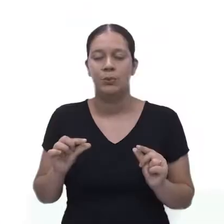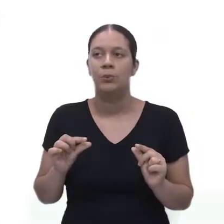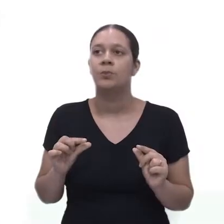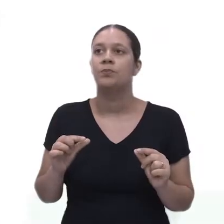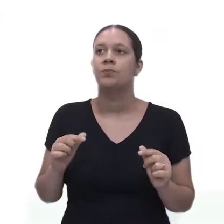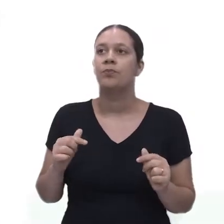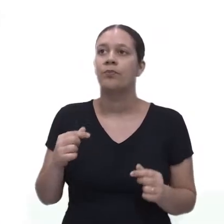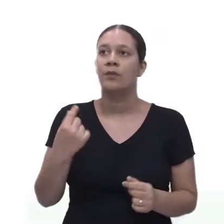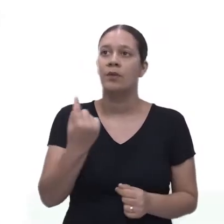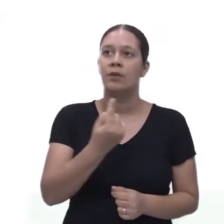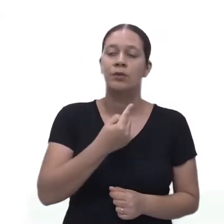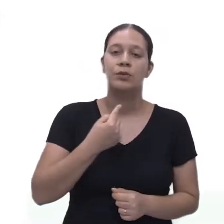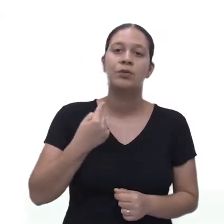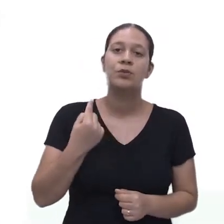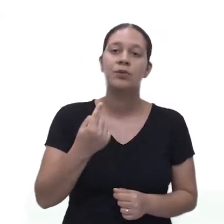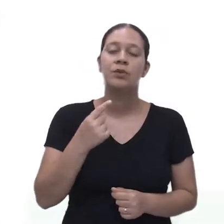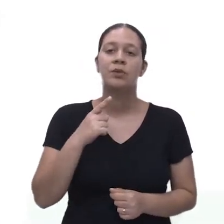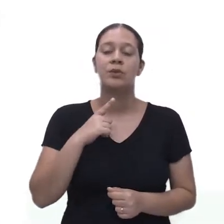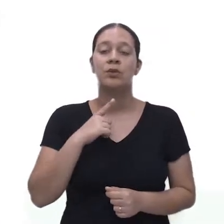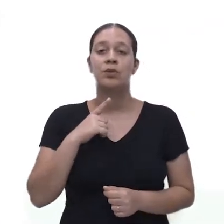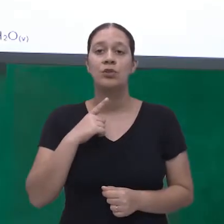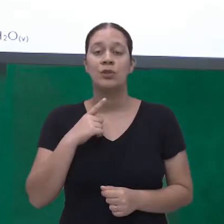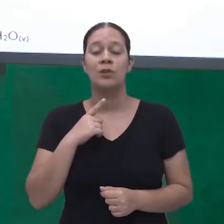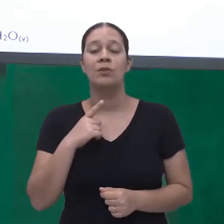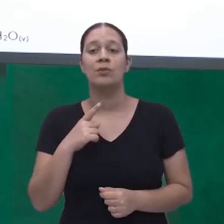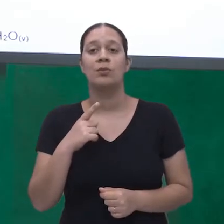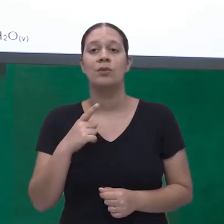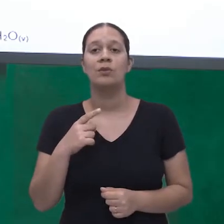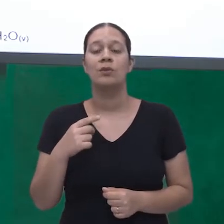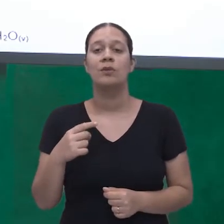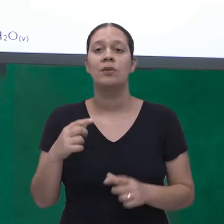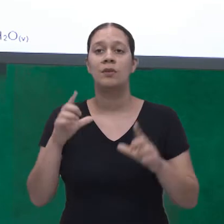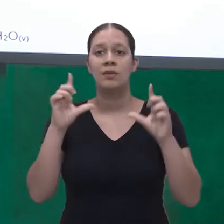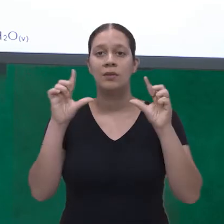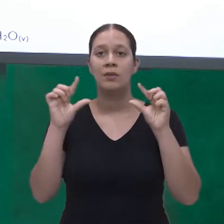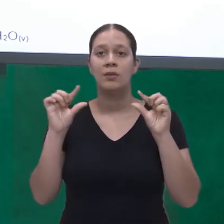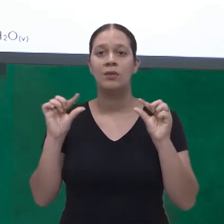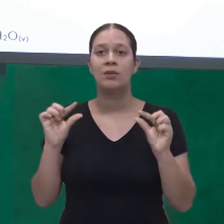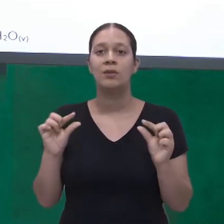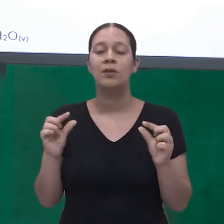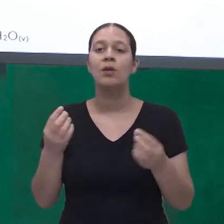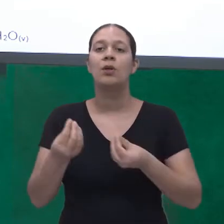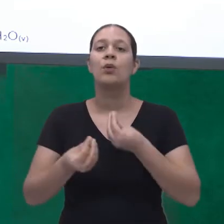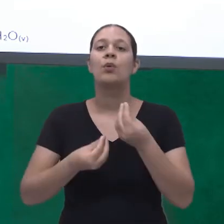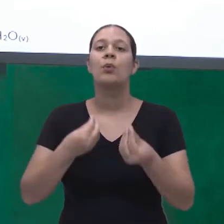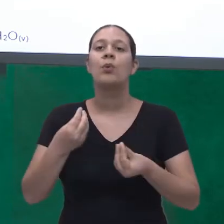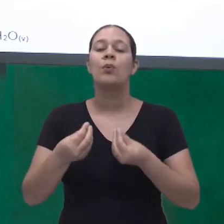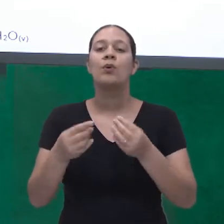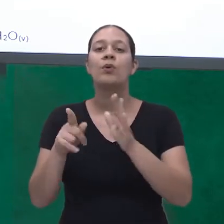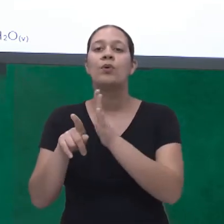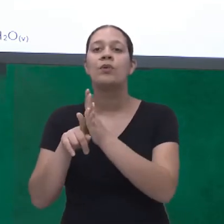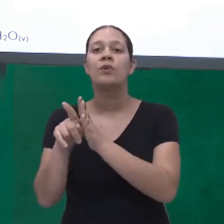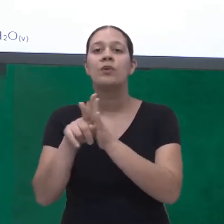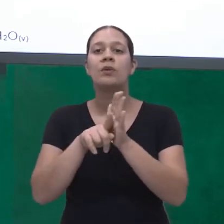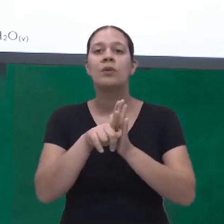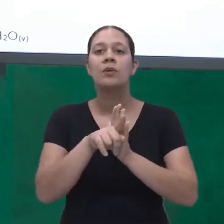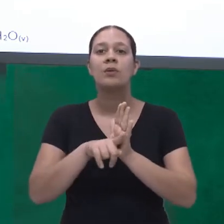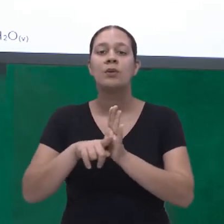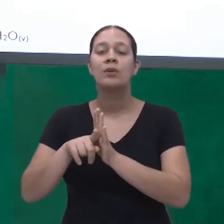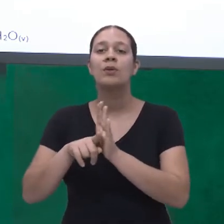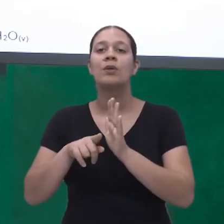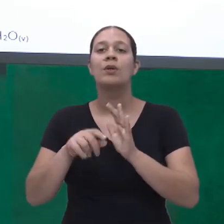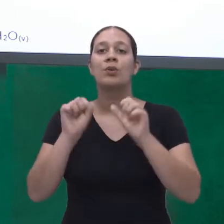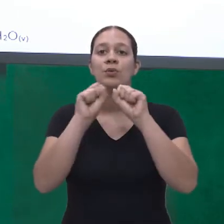reagentes. Aqui nós temos uma diminuição da entropia, e a diminuição da entropia, como é que a gente verifica? É quando o